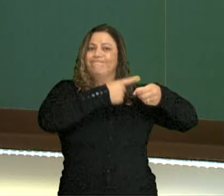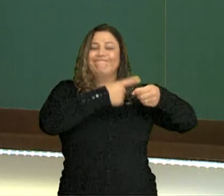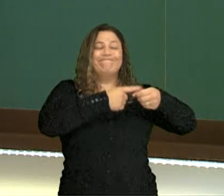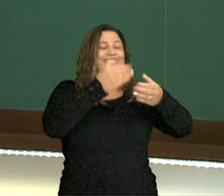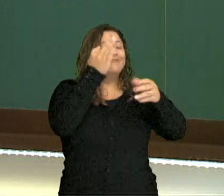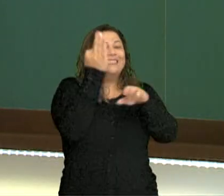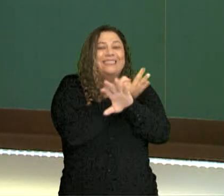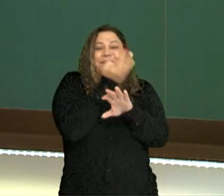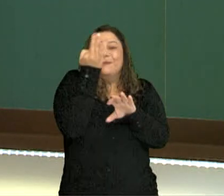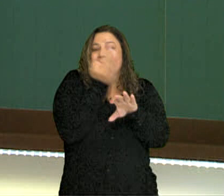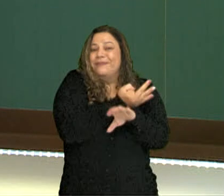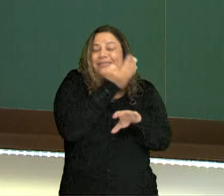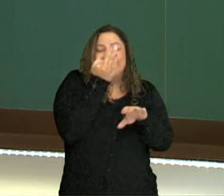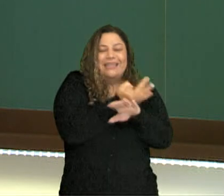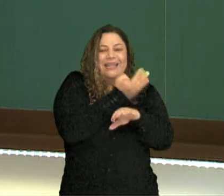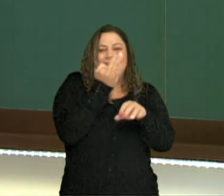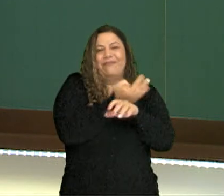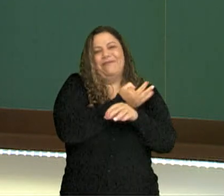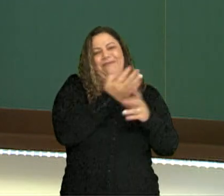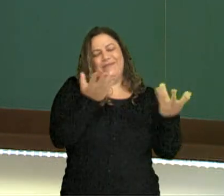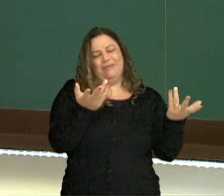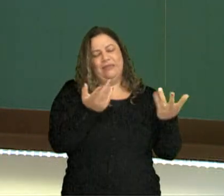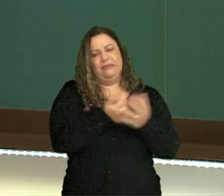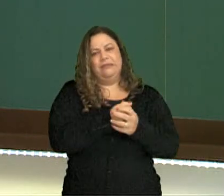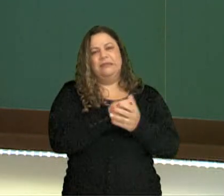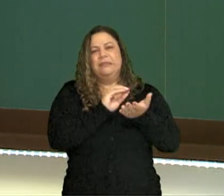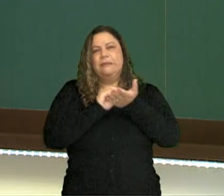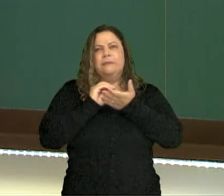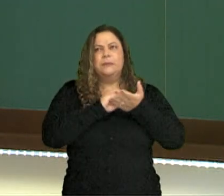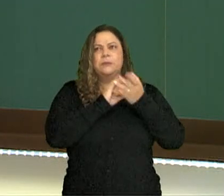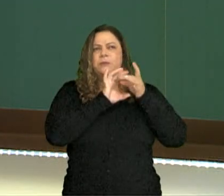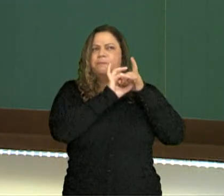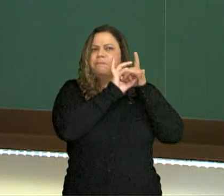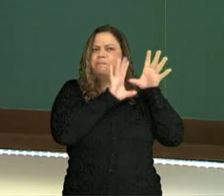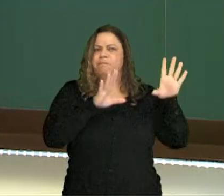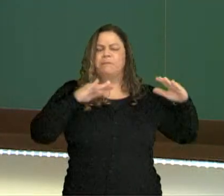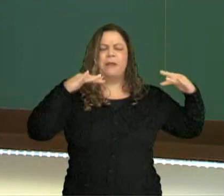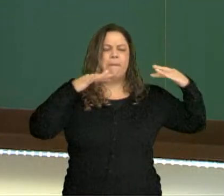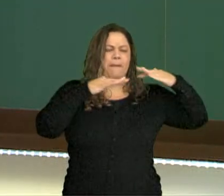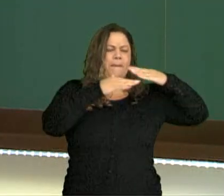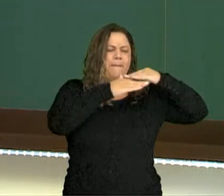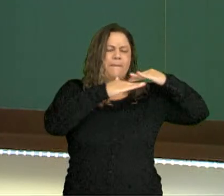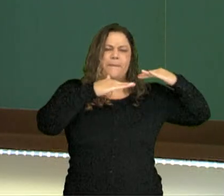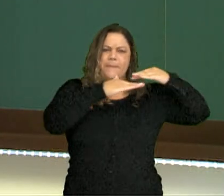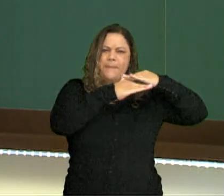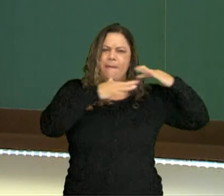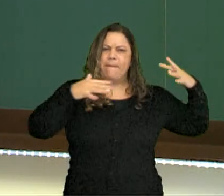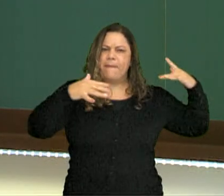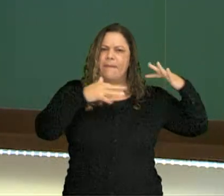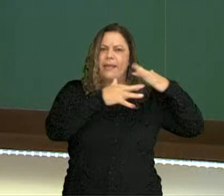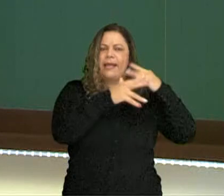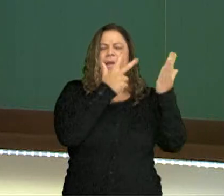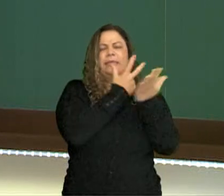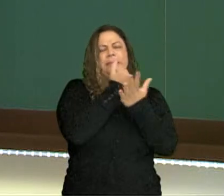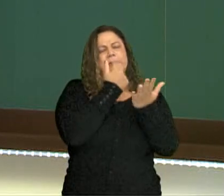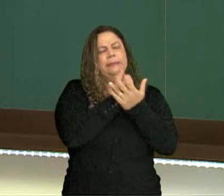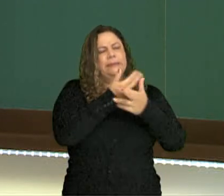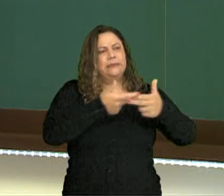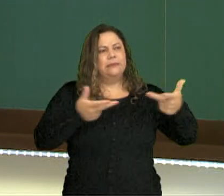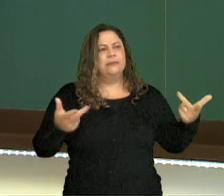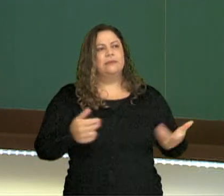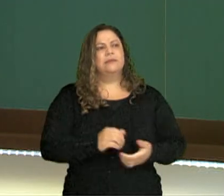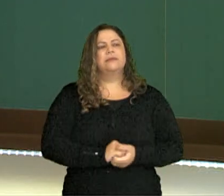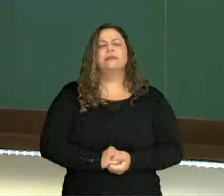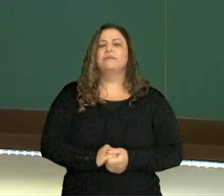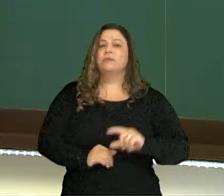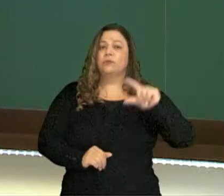mais a correria, falta de liberdade, o trânsito e o excesso de consumo. Então, olha aqui, ó,